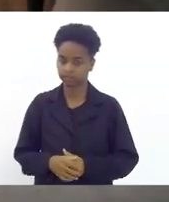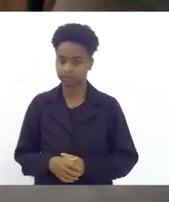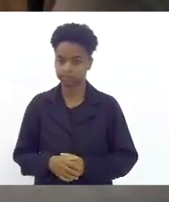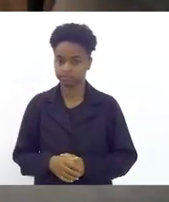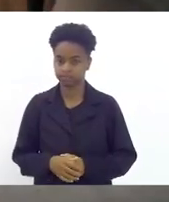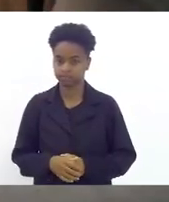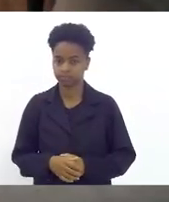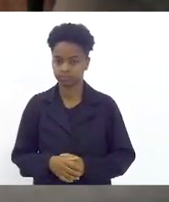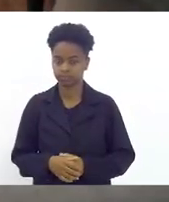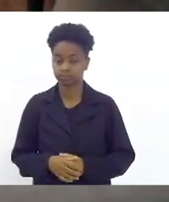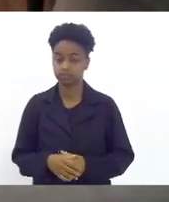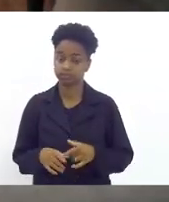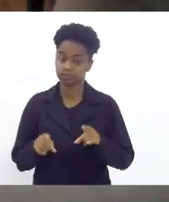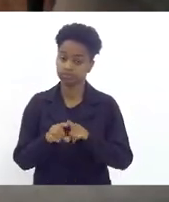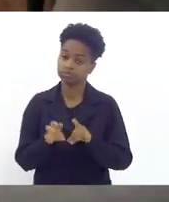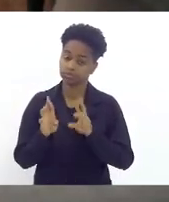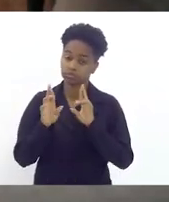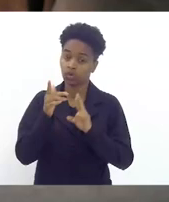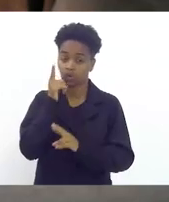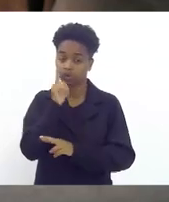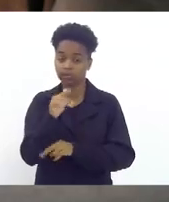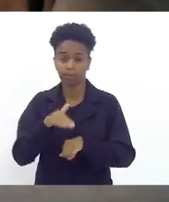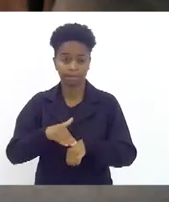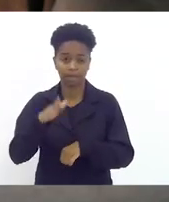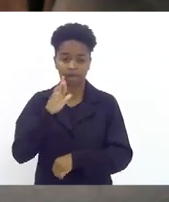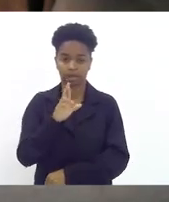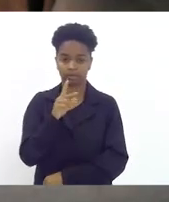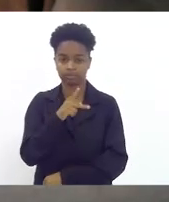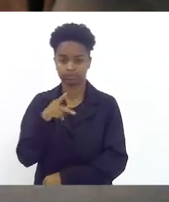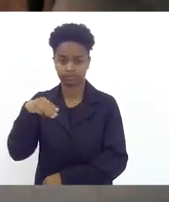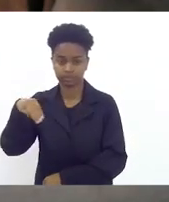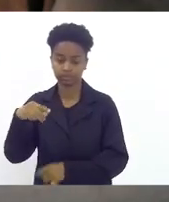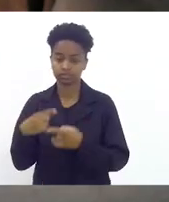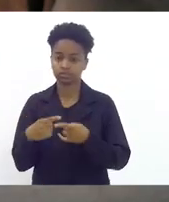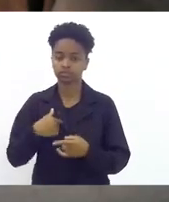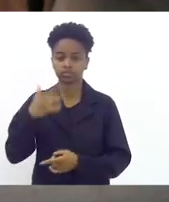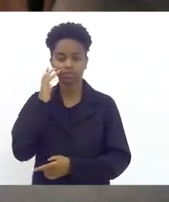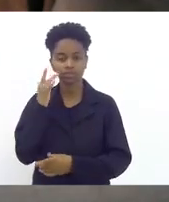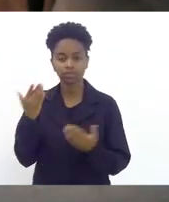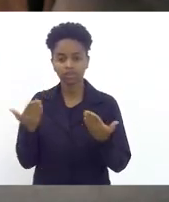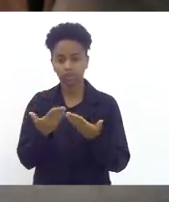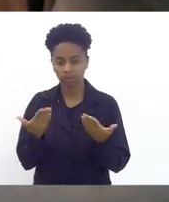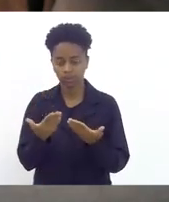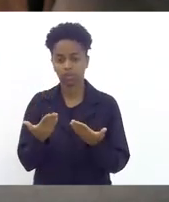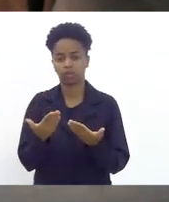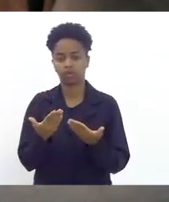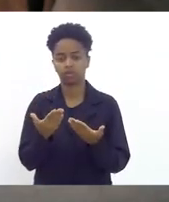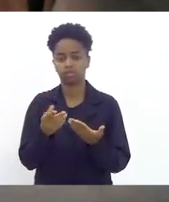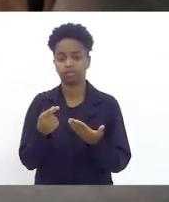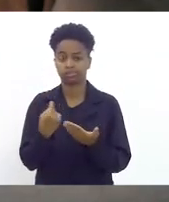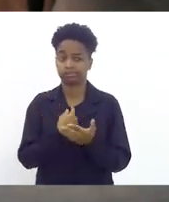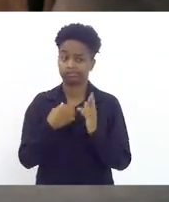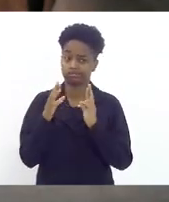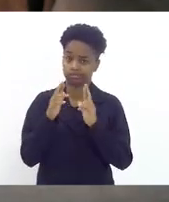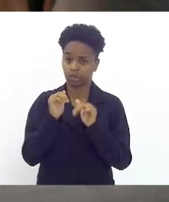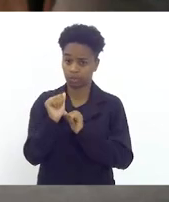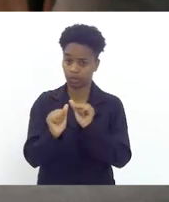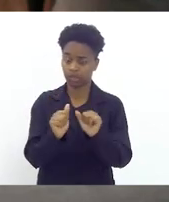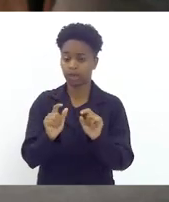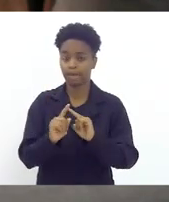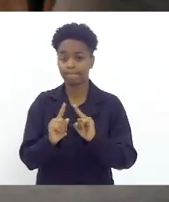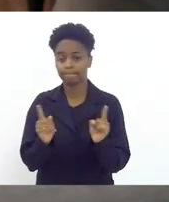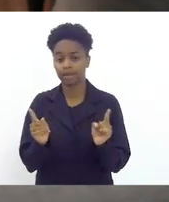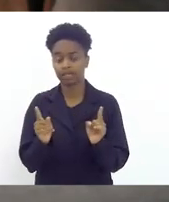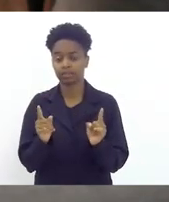que nós tenhamos mais rppns que eu acho que hoje em dia nessa conjuntura que a gente espera que se modifica a gente